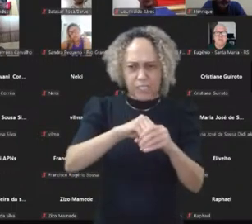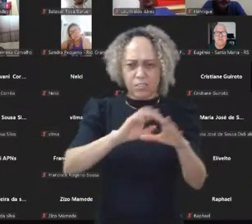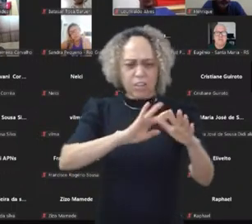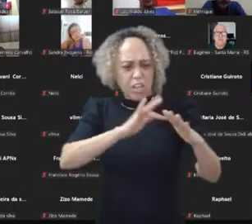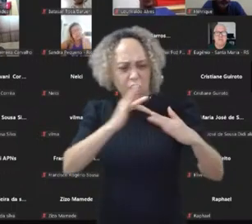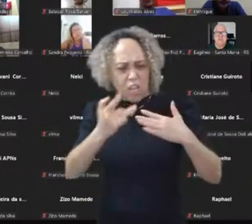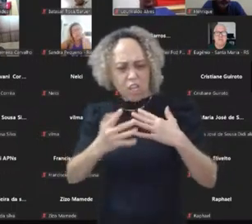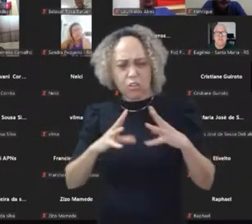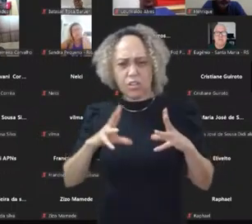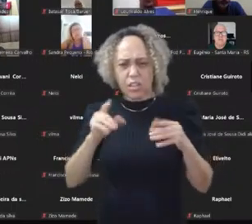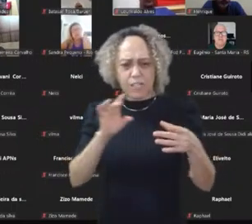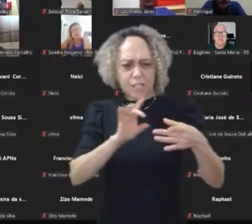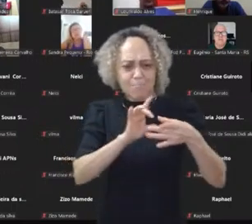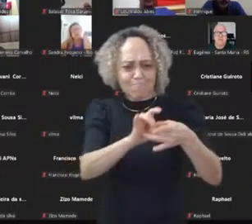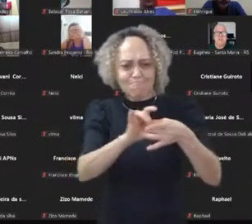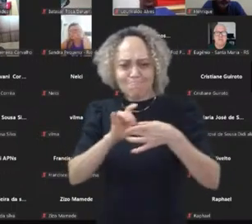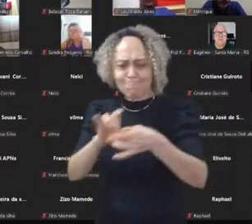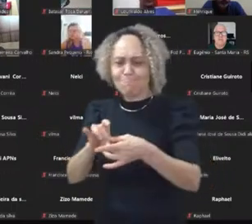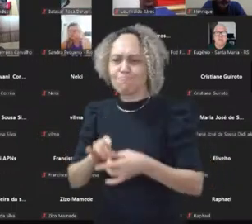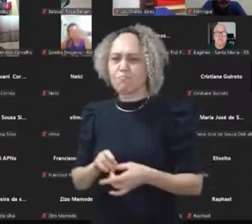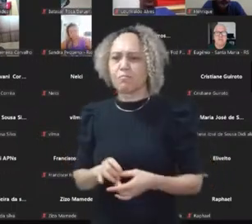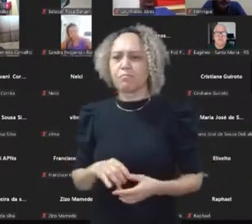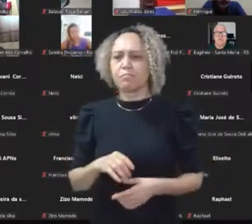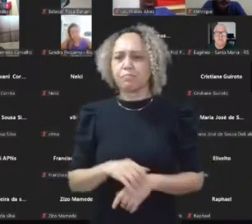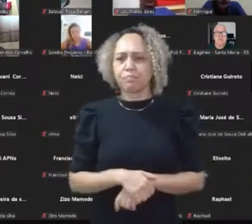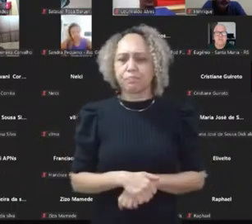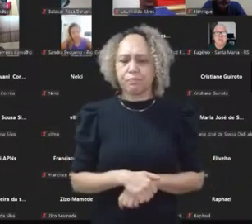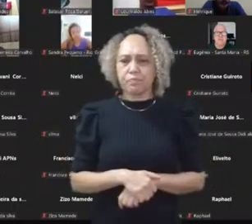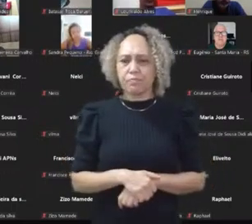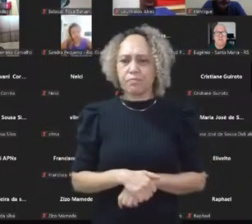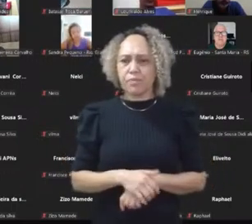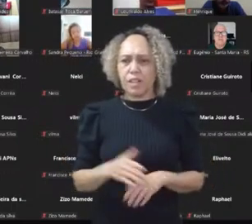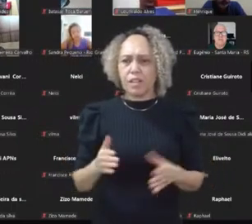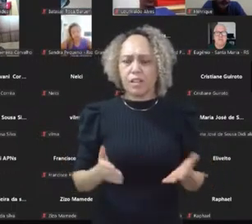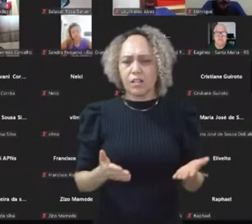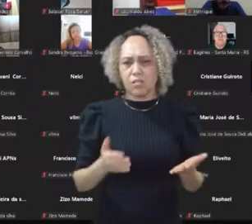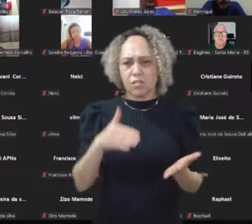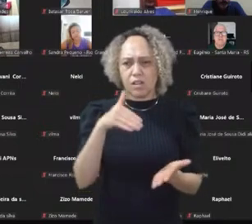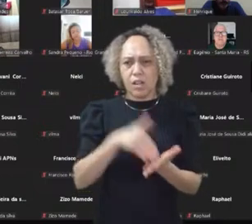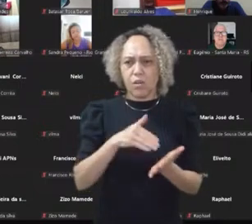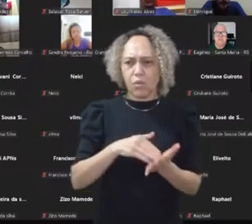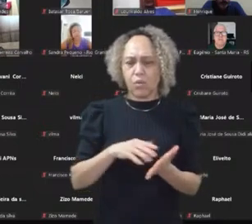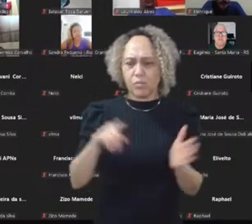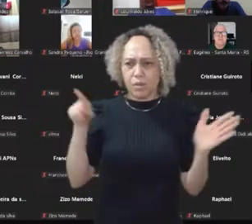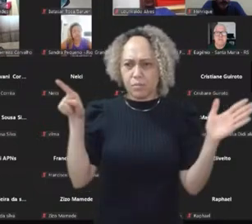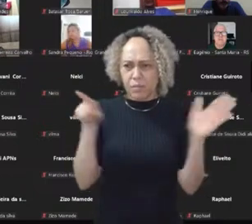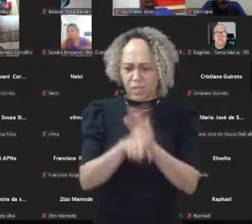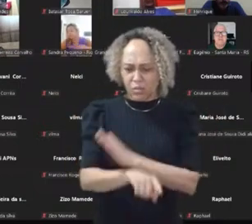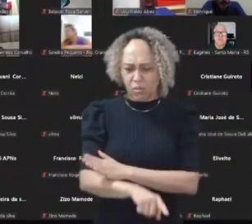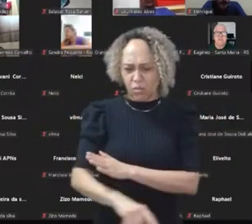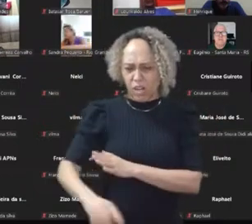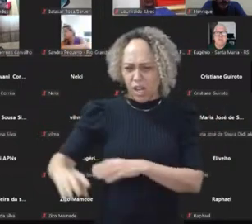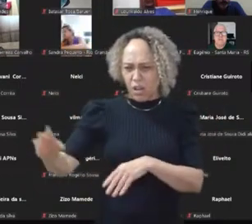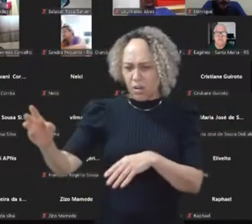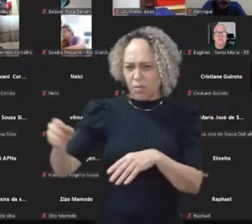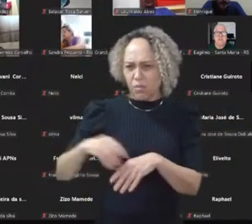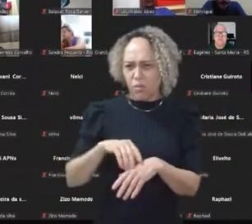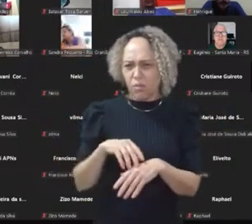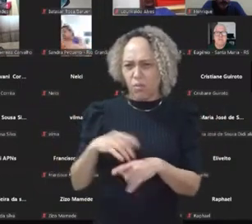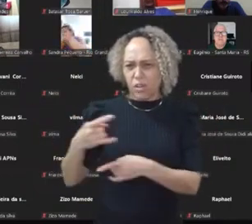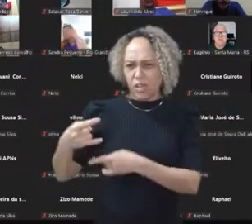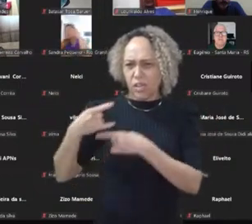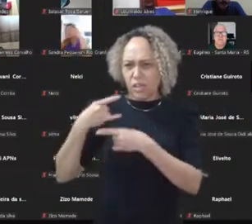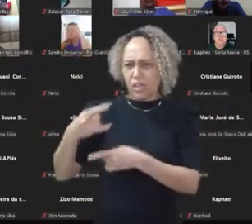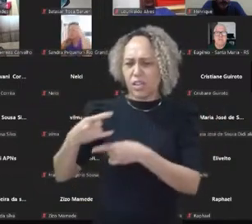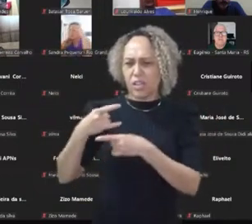obrigado obrigado Paulo vamos agora para nossa última pergunta a gente recebeu muita pergunta online Muita gente se inscreveu